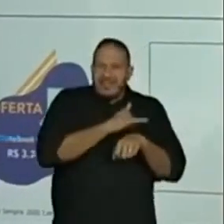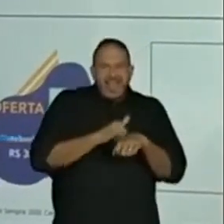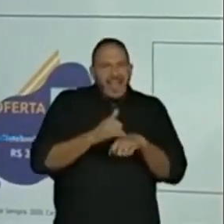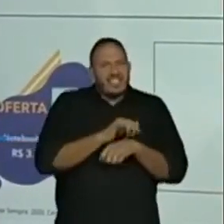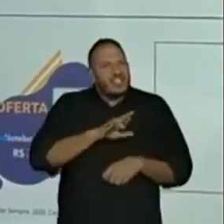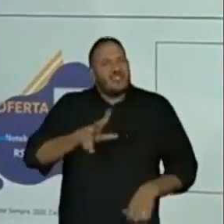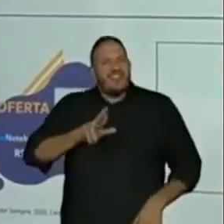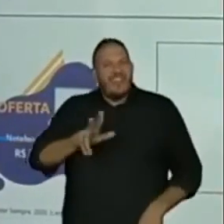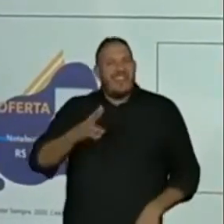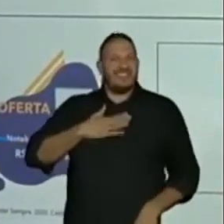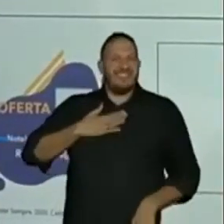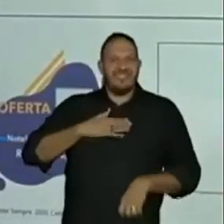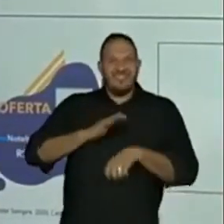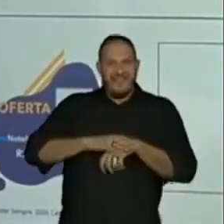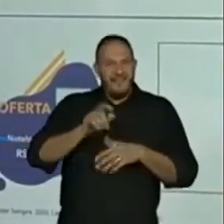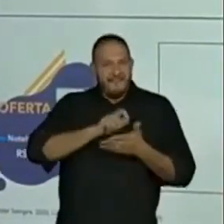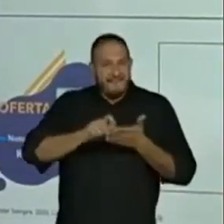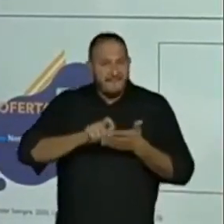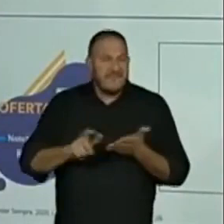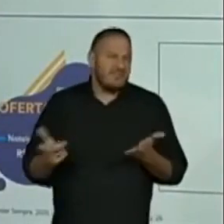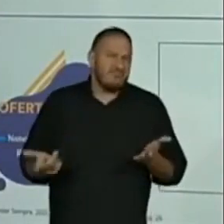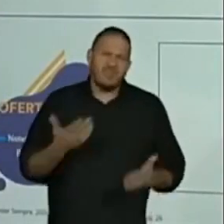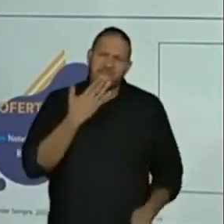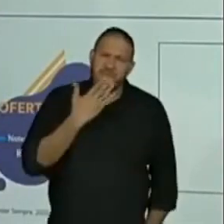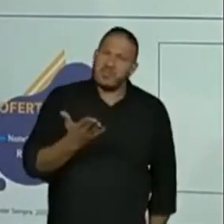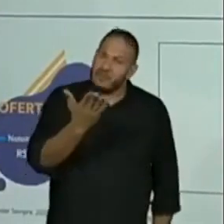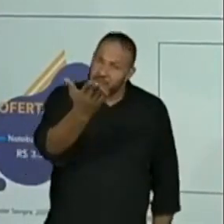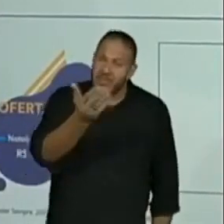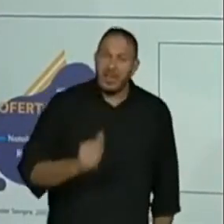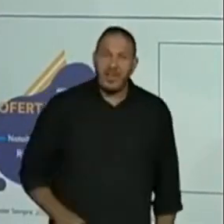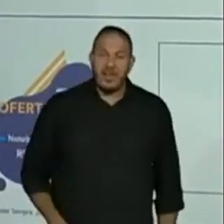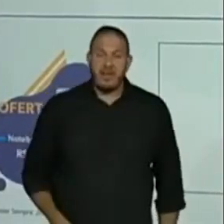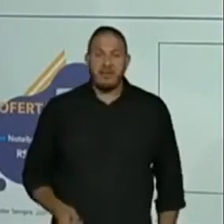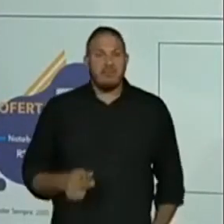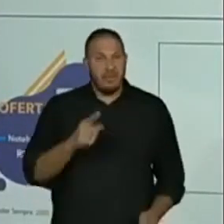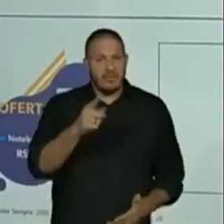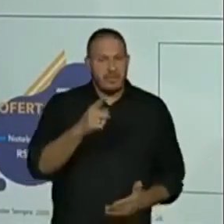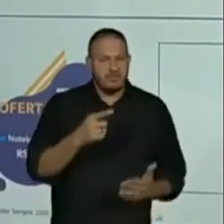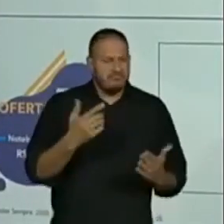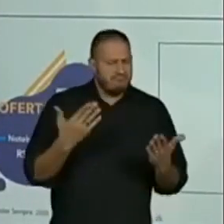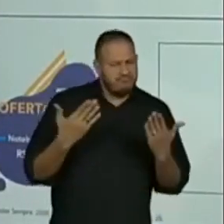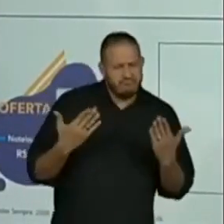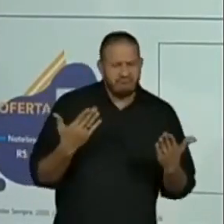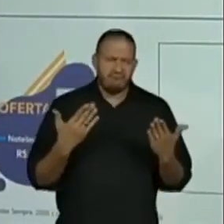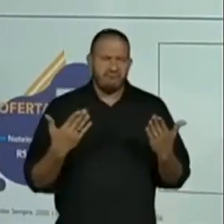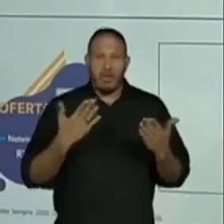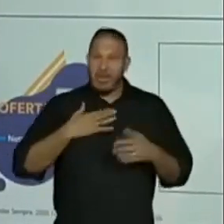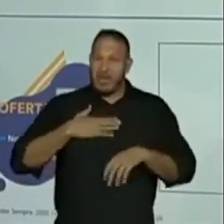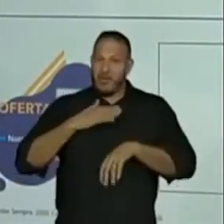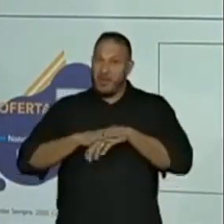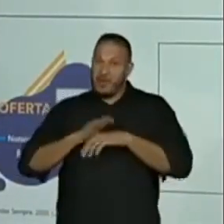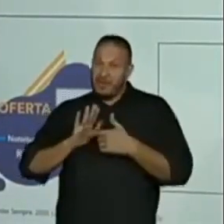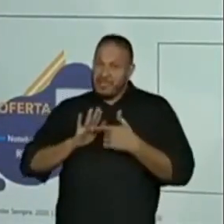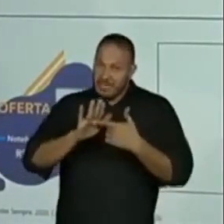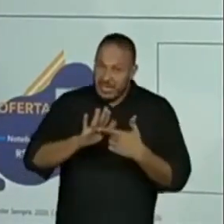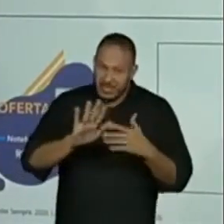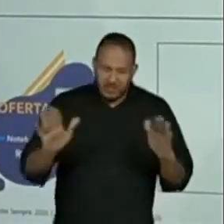algoritmo e esse cálculo. E então, eu quero pedir para você, assim, ao se confrontar com a maneira como eu